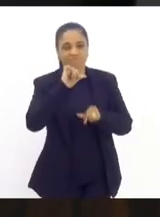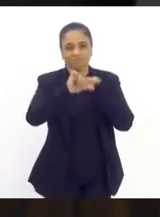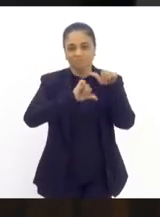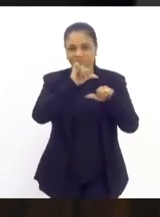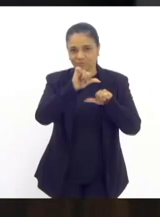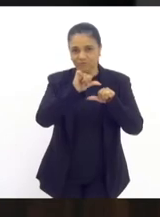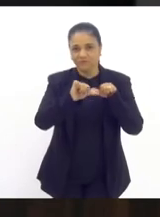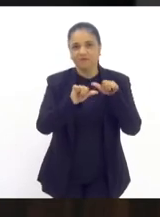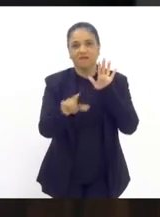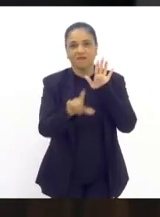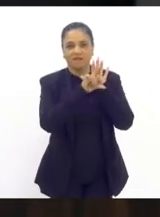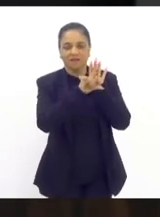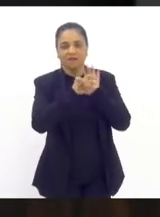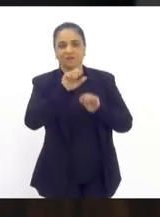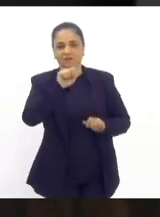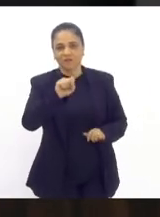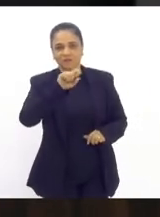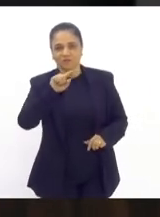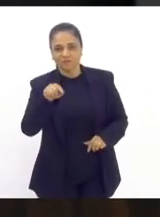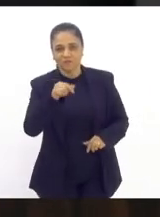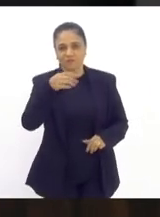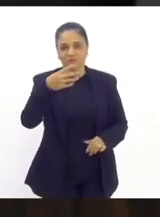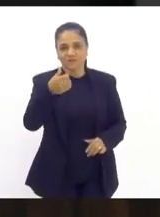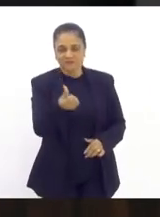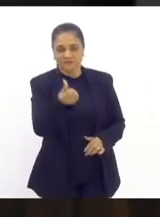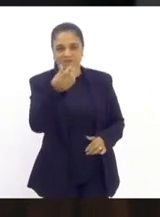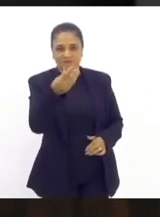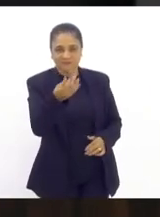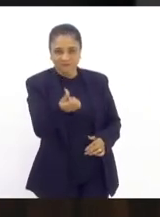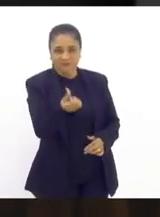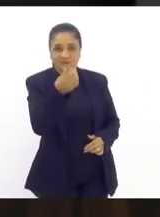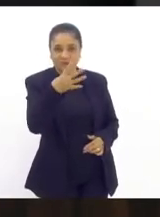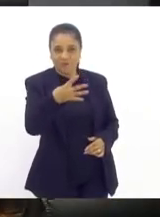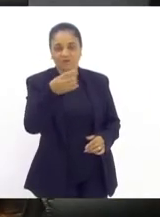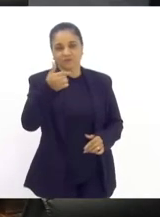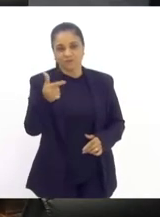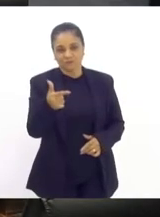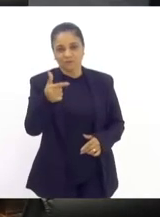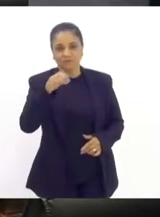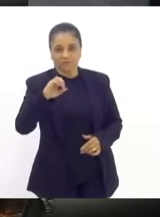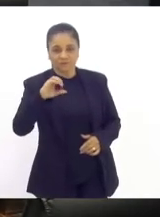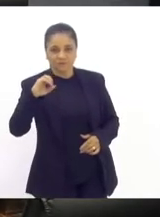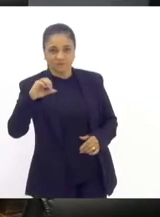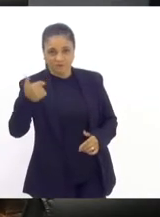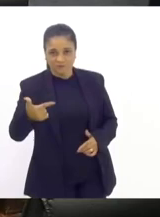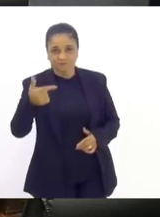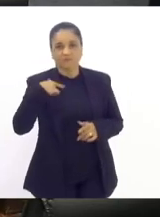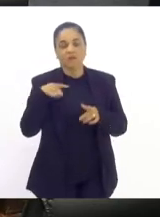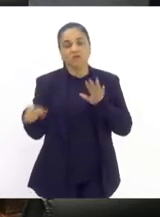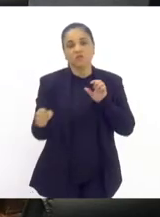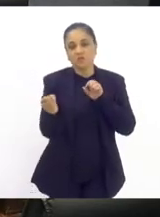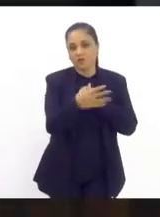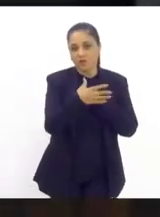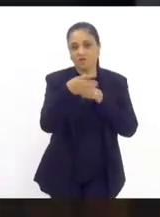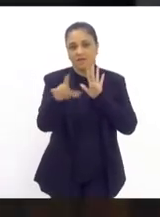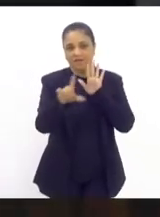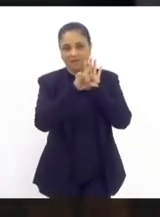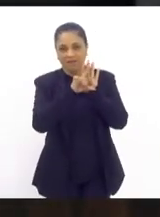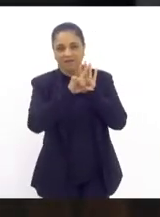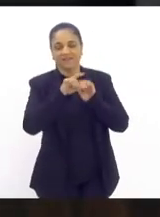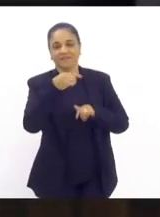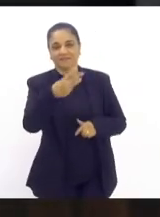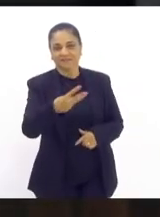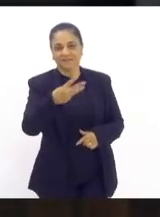número 3874 de 24 de junho de 2002 com nova redação dada pela lei 6.311